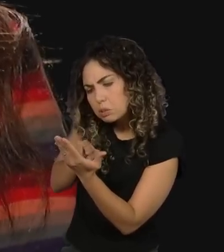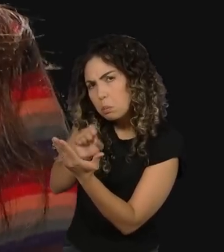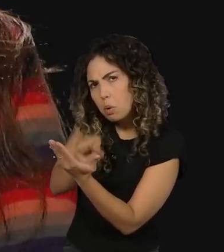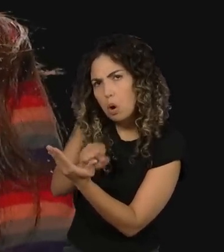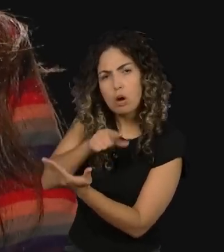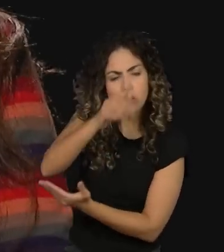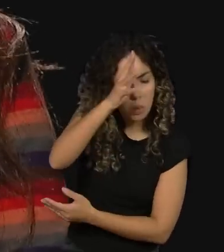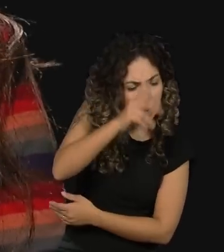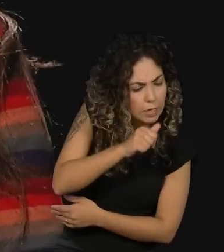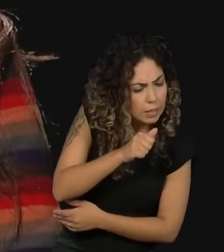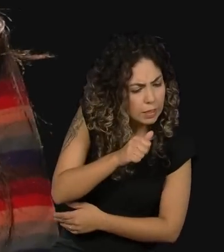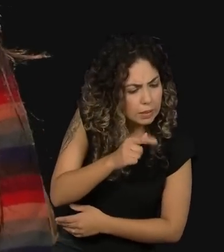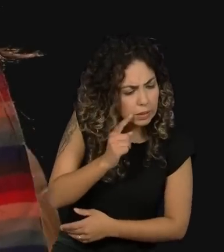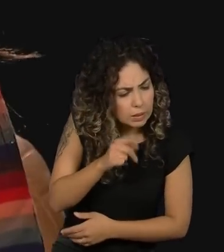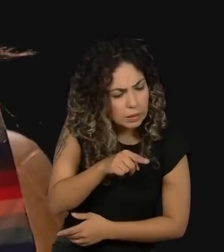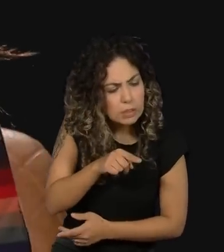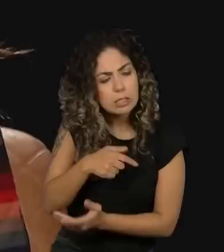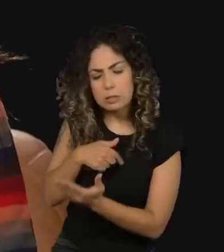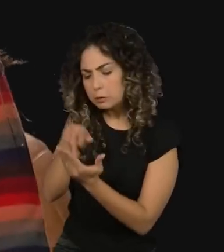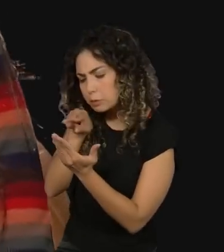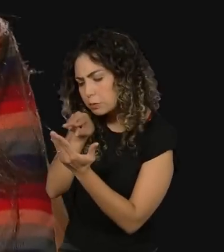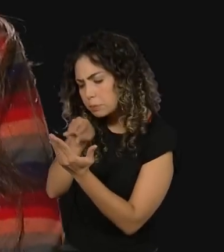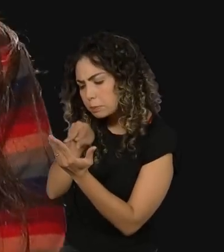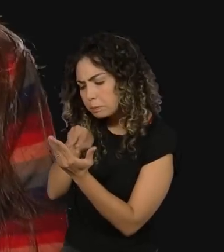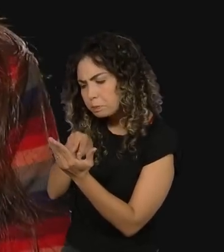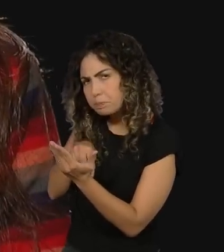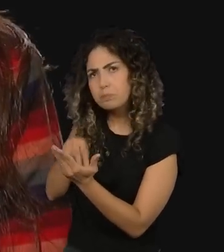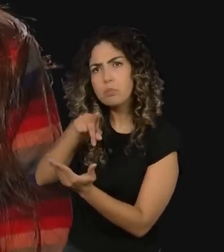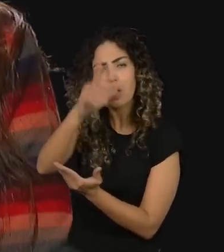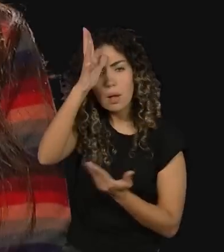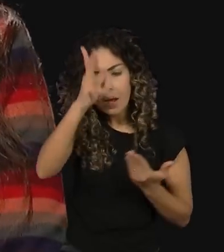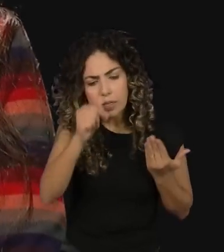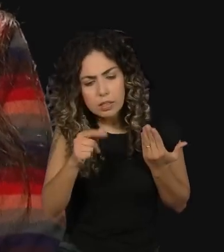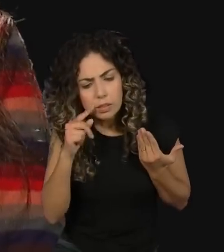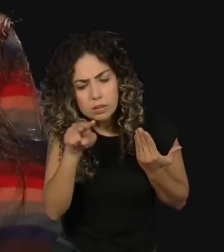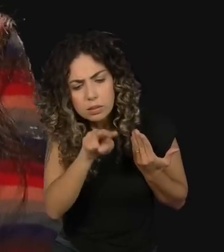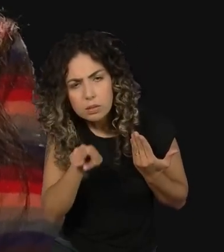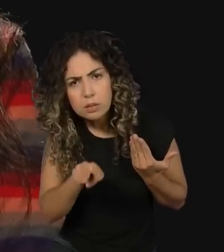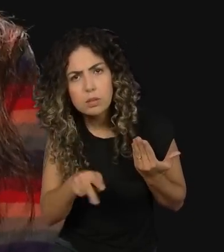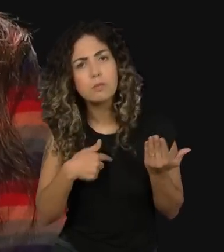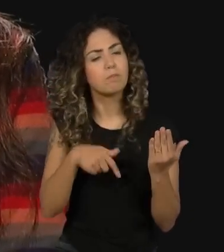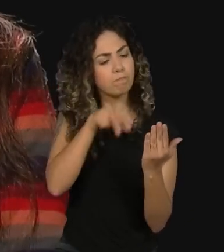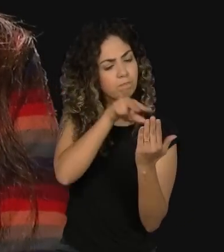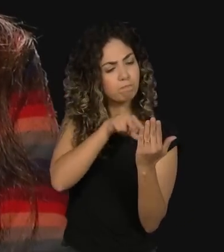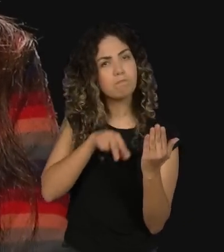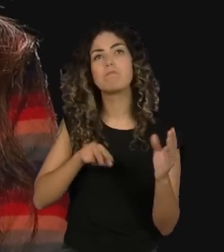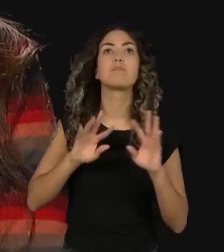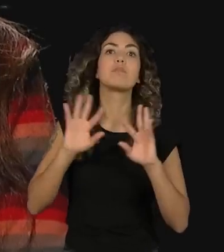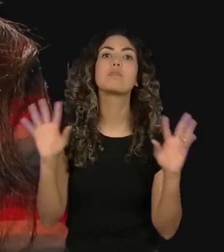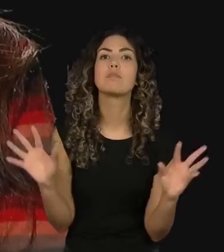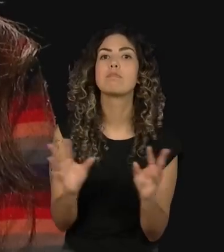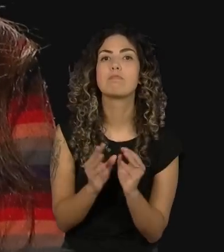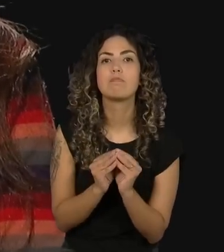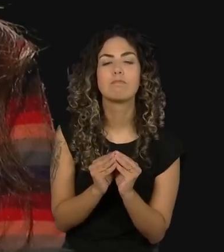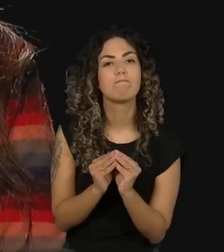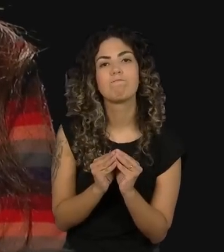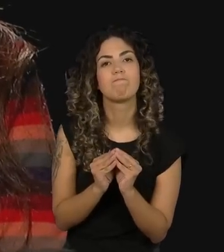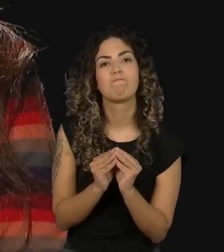galinha, consultou bem os livros, examinou bem a galinha e chegou à seguinte conclusão: